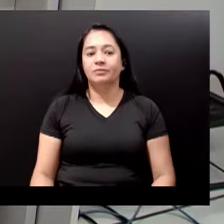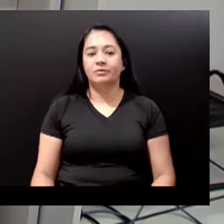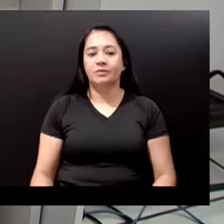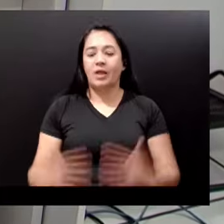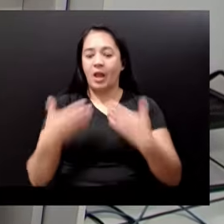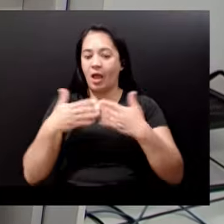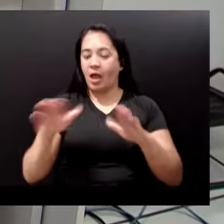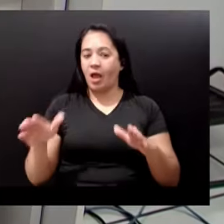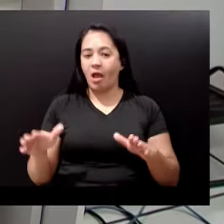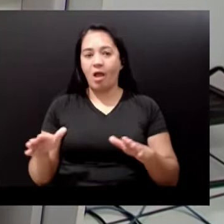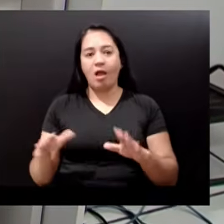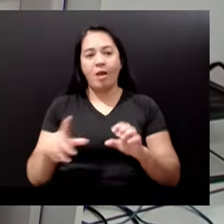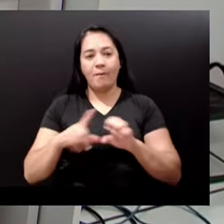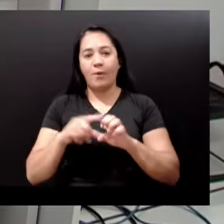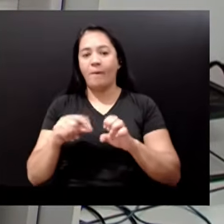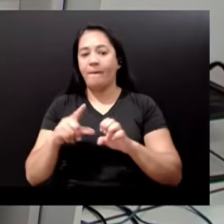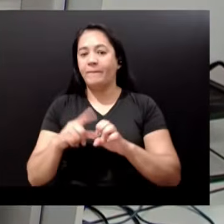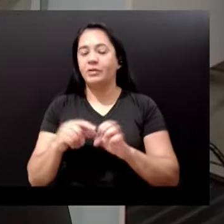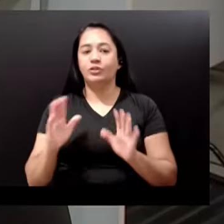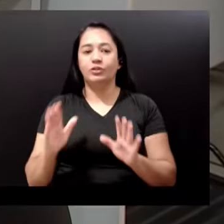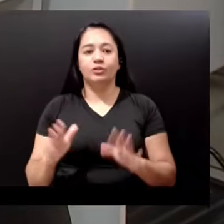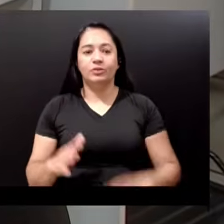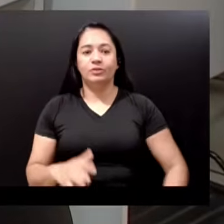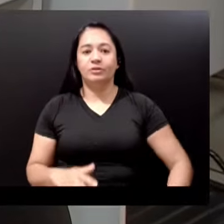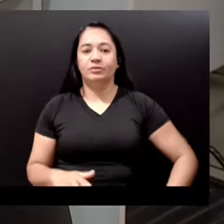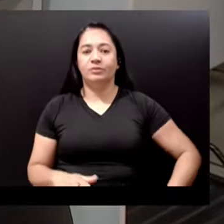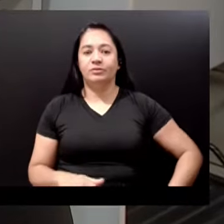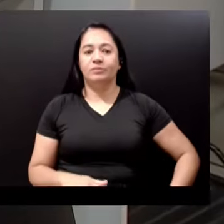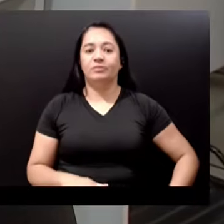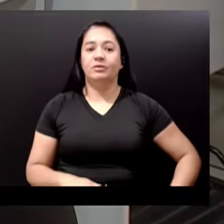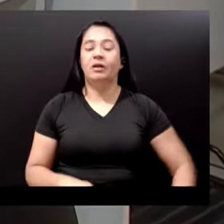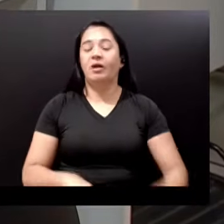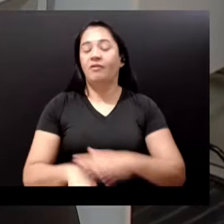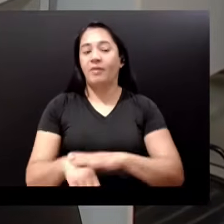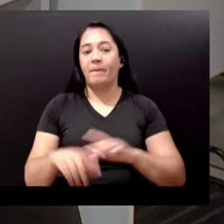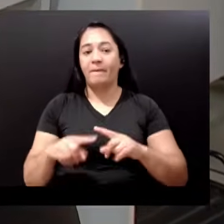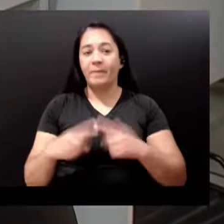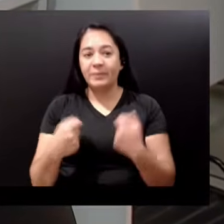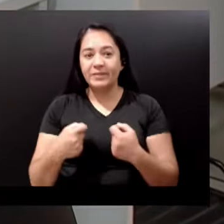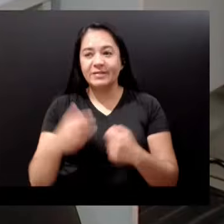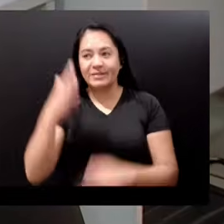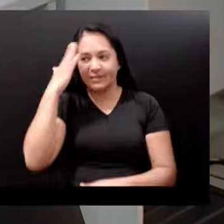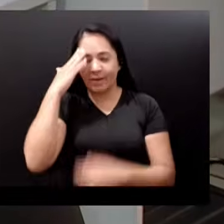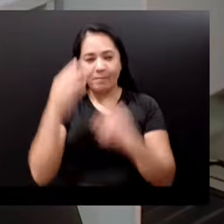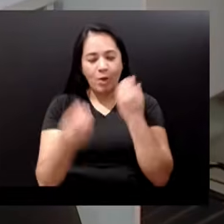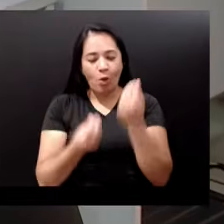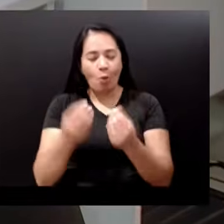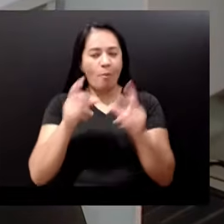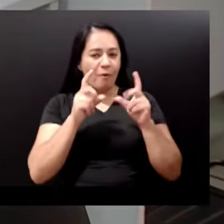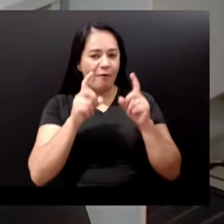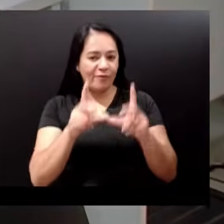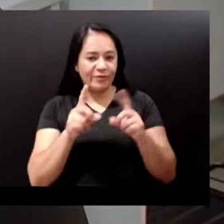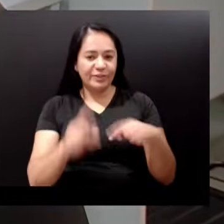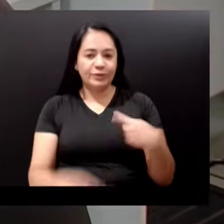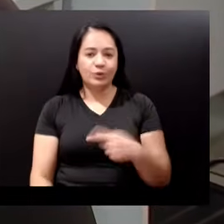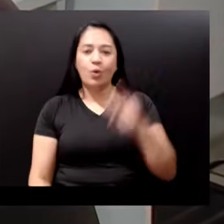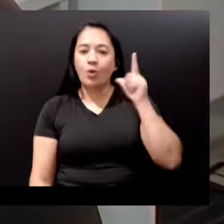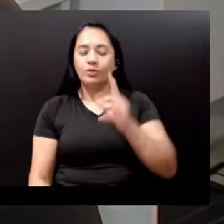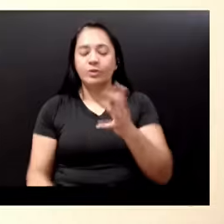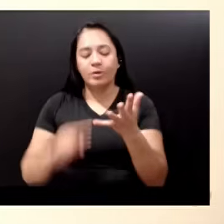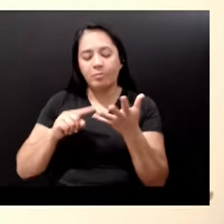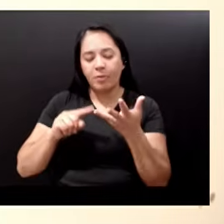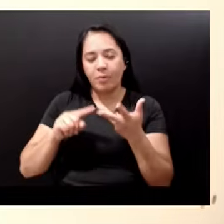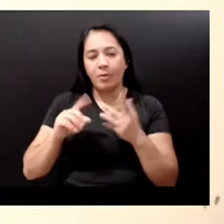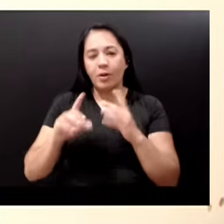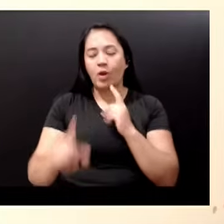faz de repente um prato, uma comida, mas tem que saber vender também. Ou seja, a gente consegue achar todos esses cursos para dar esse